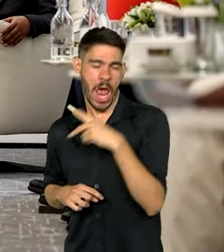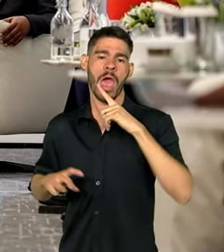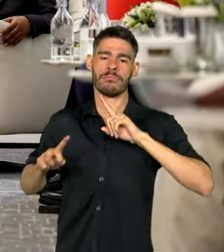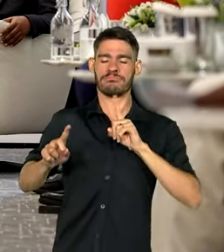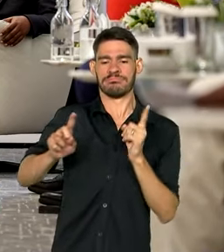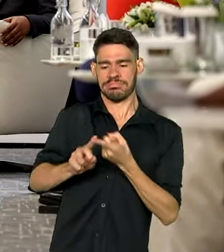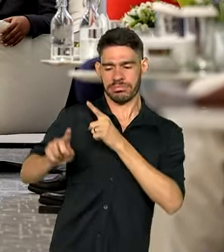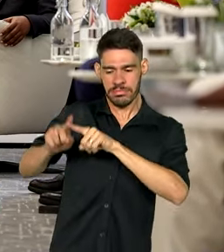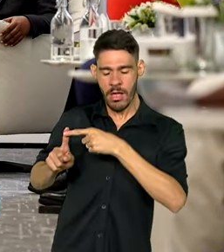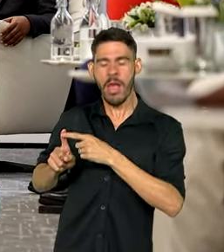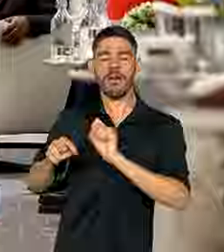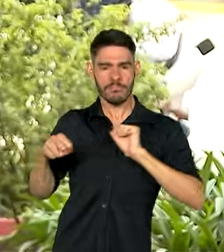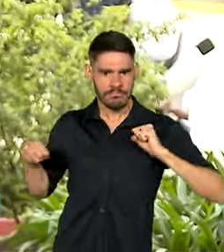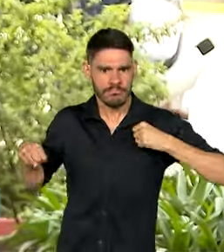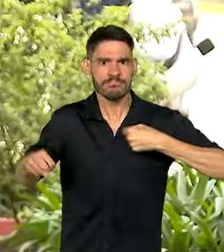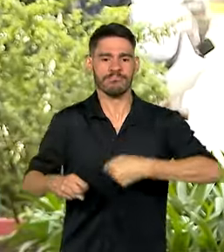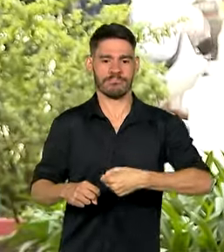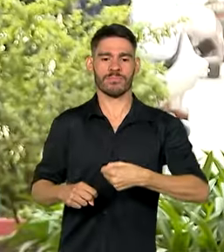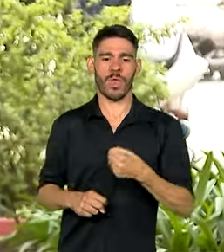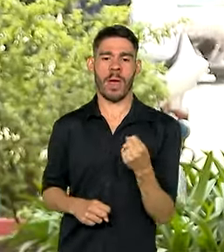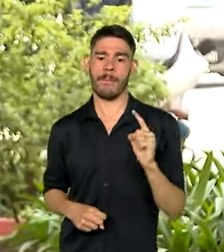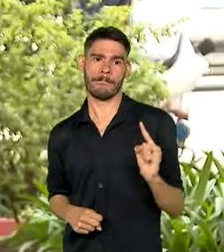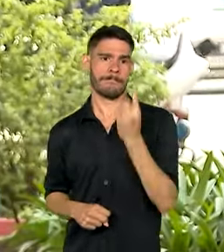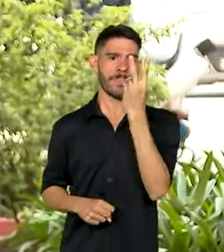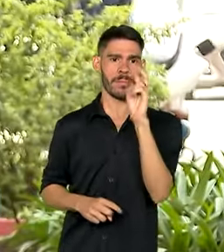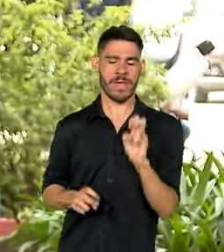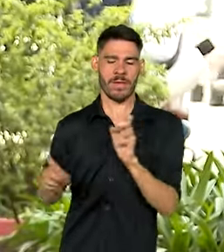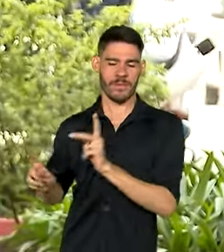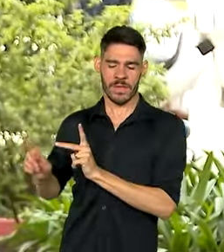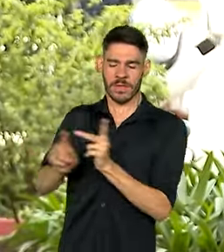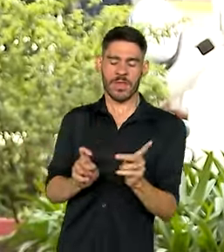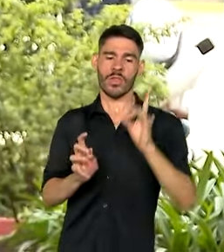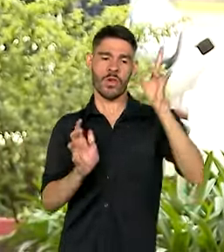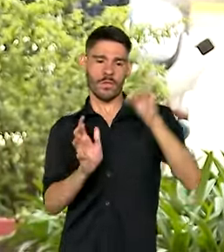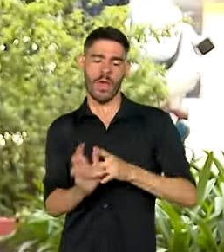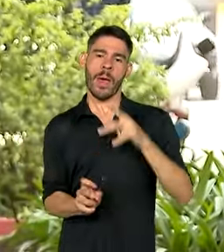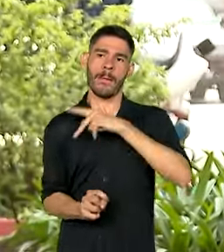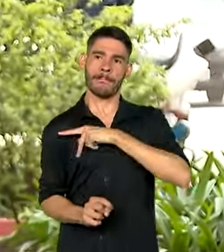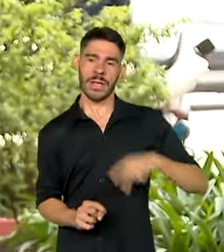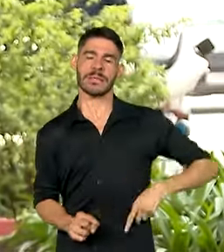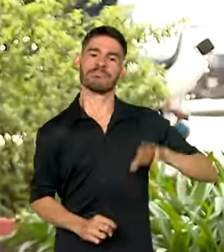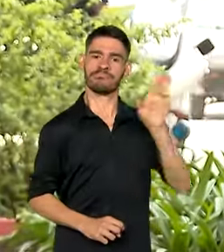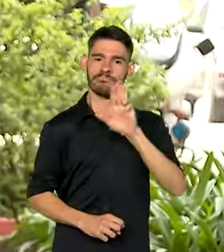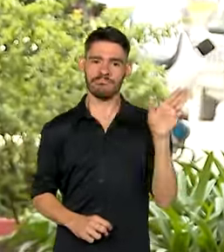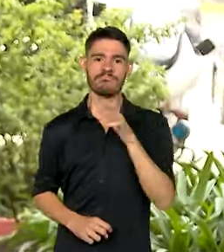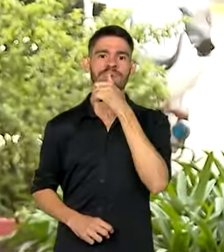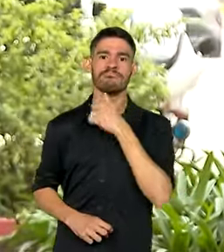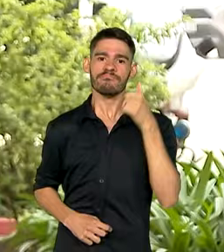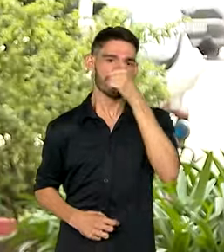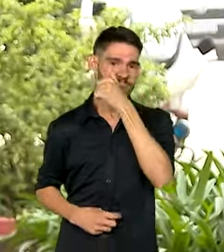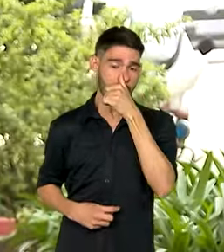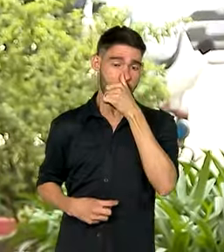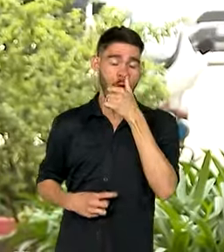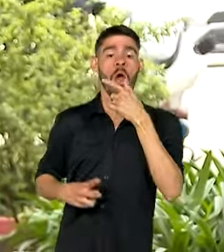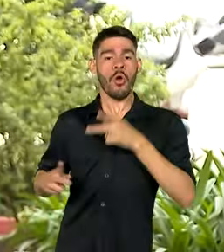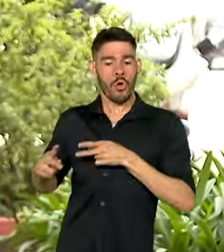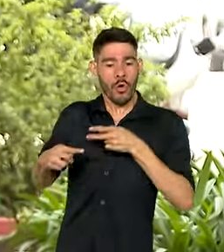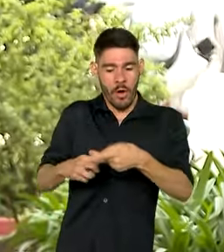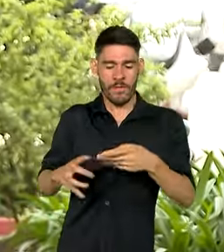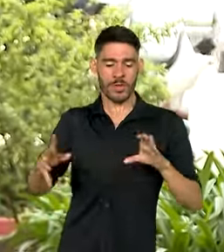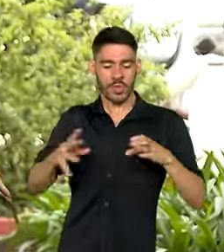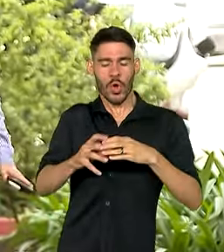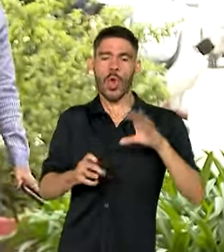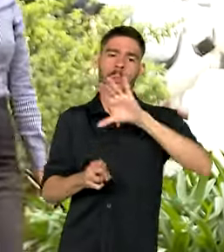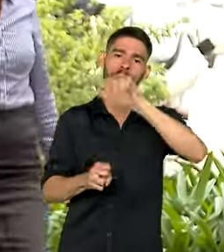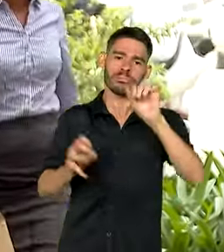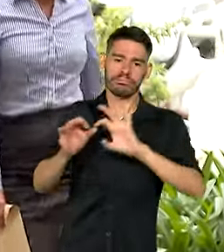as relações entre os dois países. Essa é a primeira visita oficial do presidente Lula à Etiópia. O convite para participar da cúpula da União